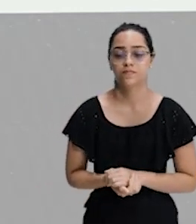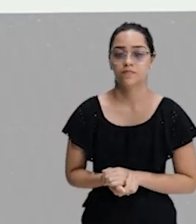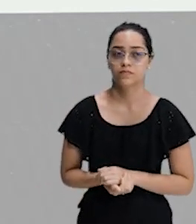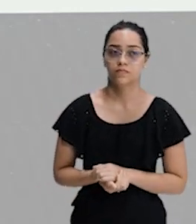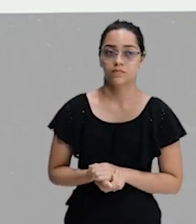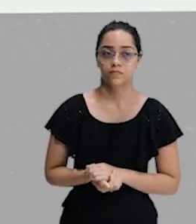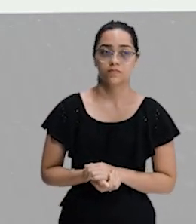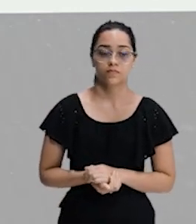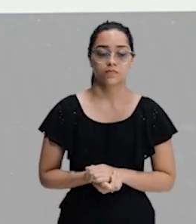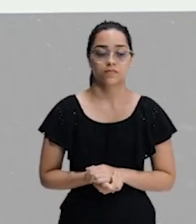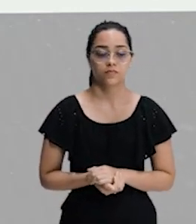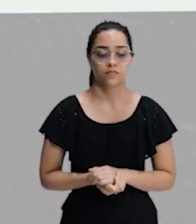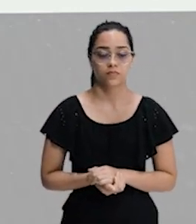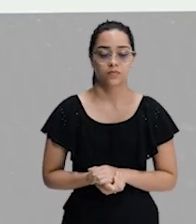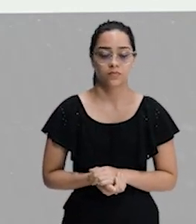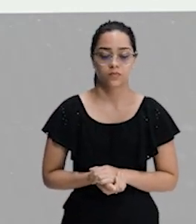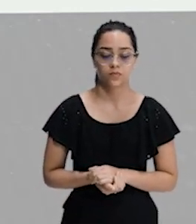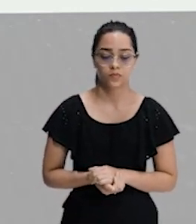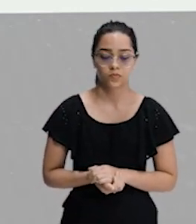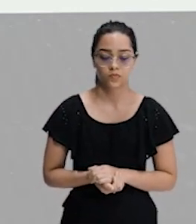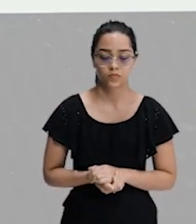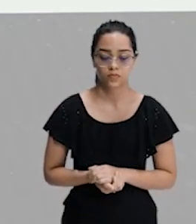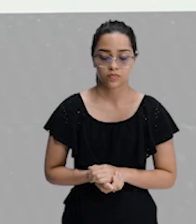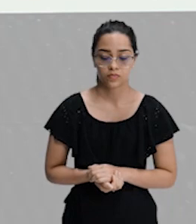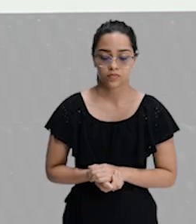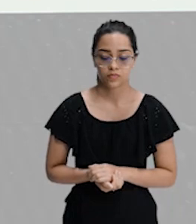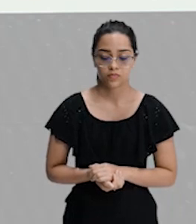54 é igual a 2R ao cubo.